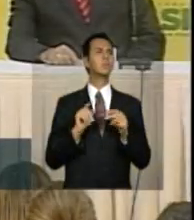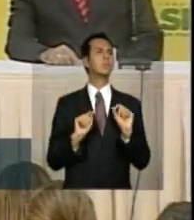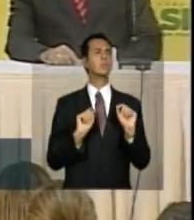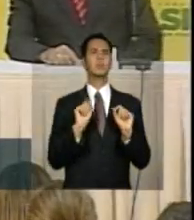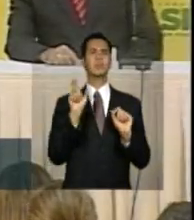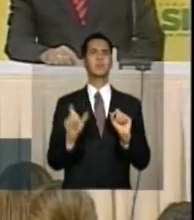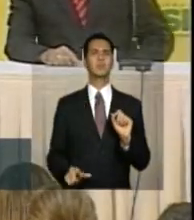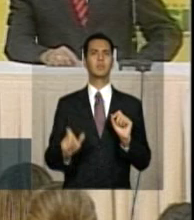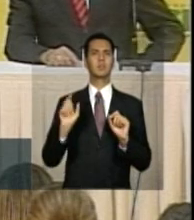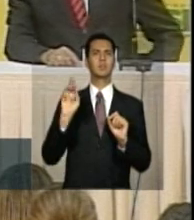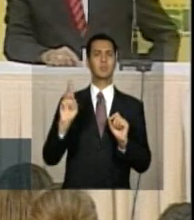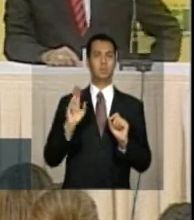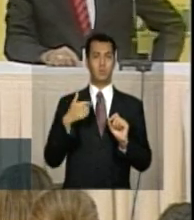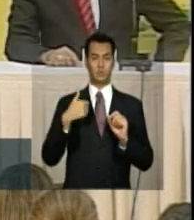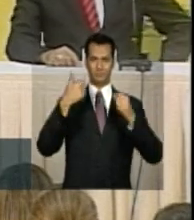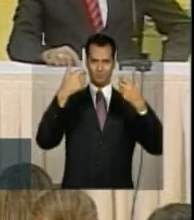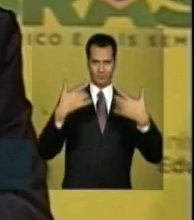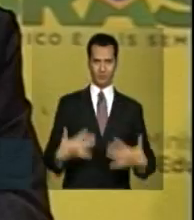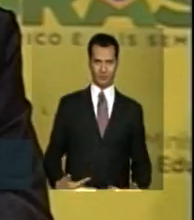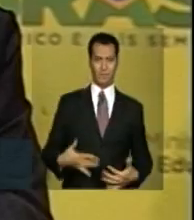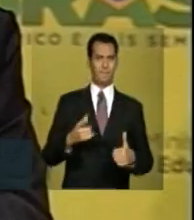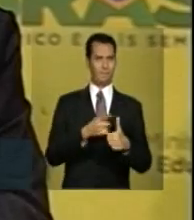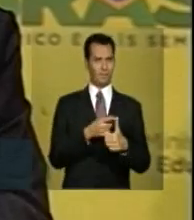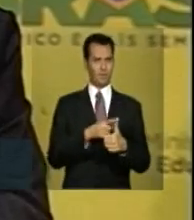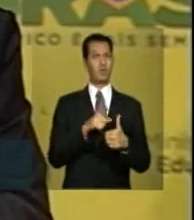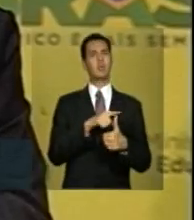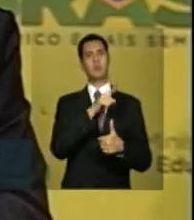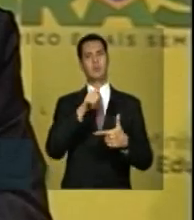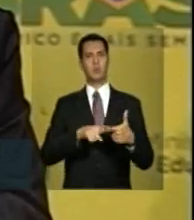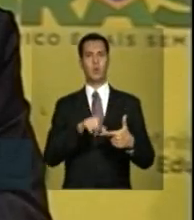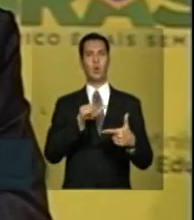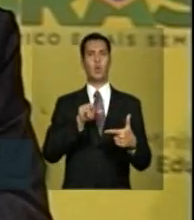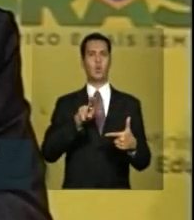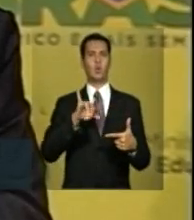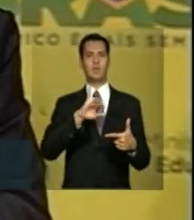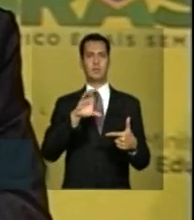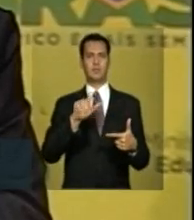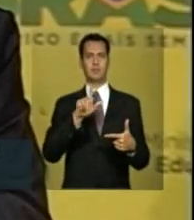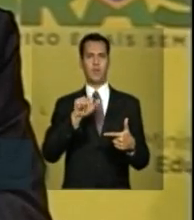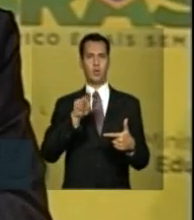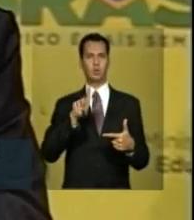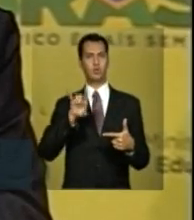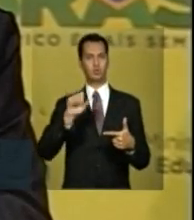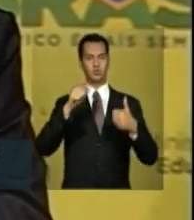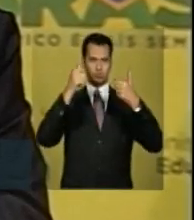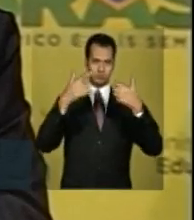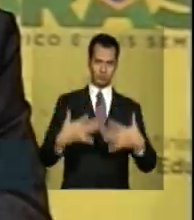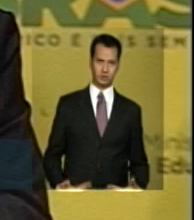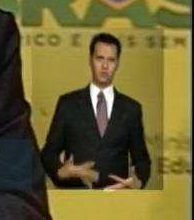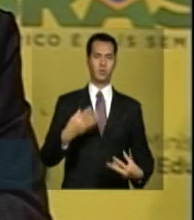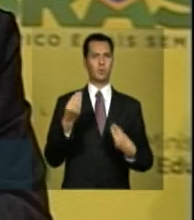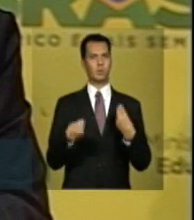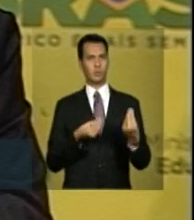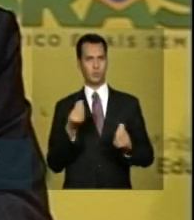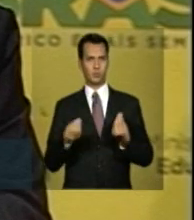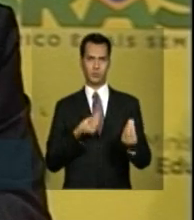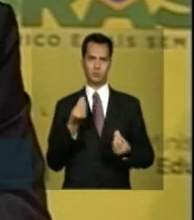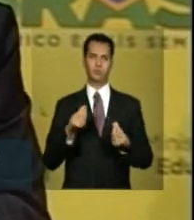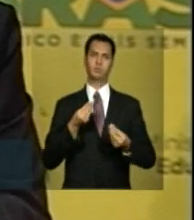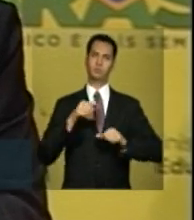eu vou fazer uma apresentação breve Inicial e depois o Luiz Cláudio vai detalhar as mudanças mais específicas que nós estamos